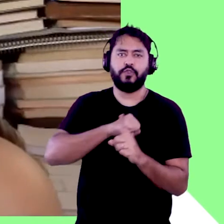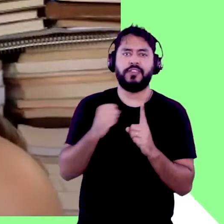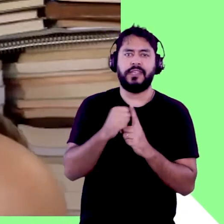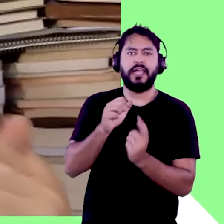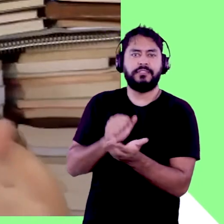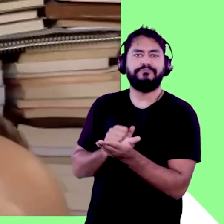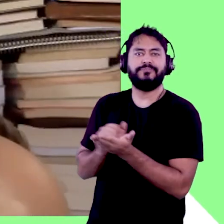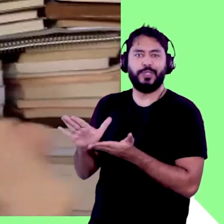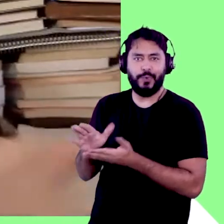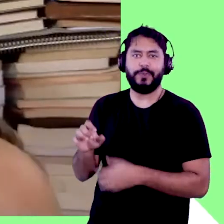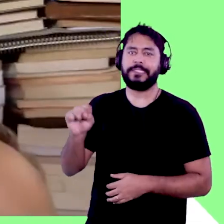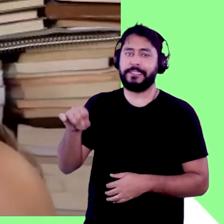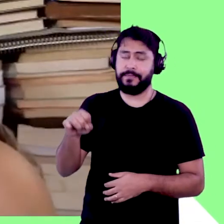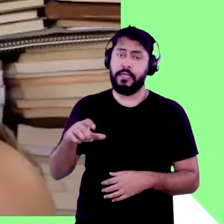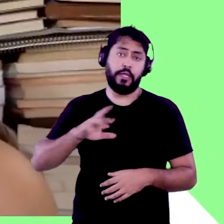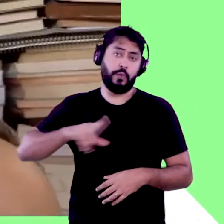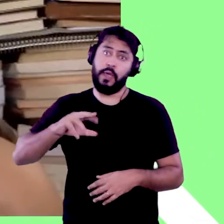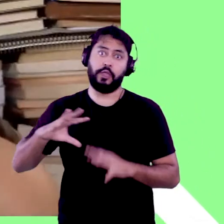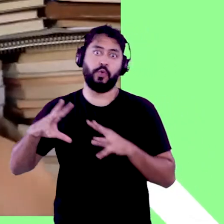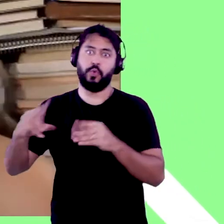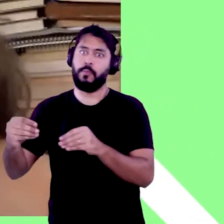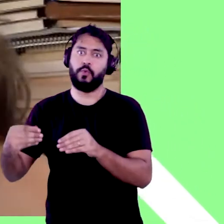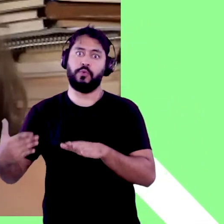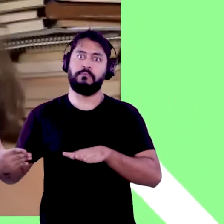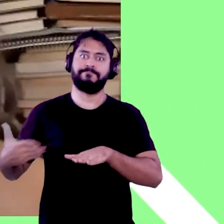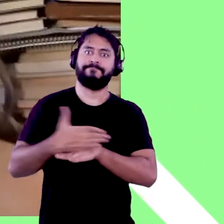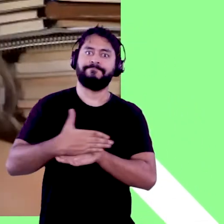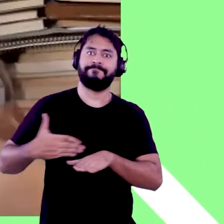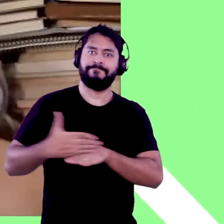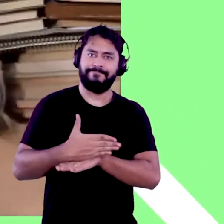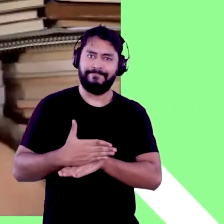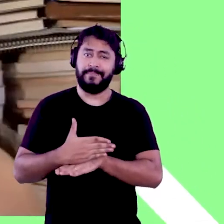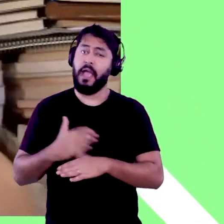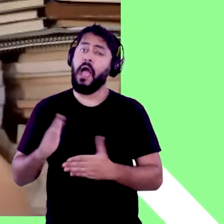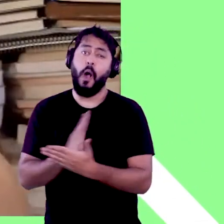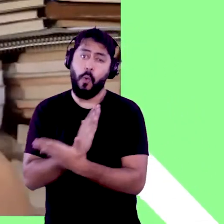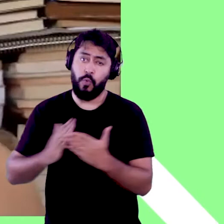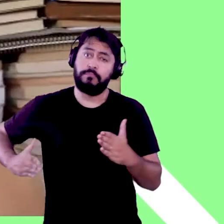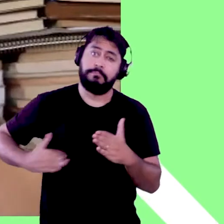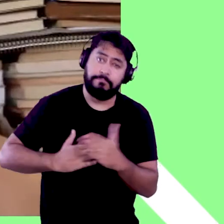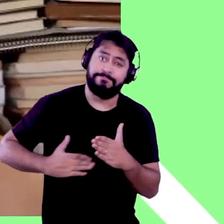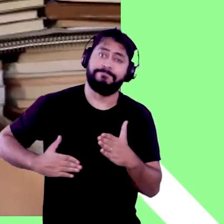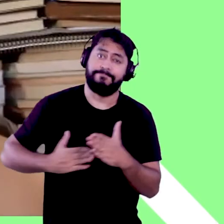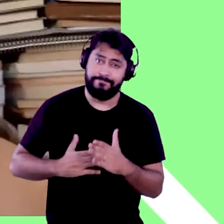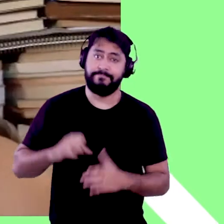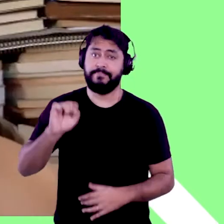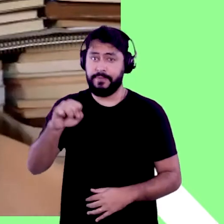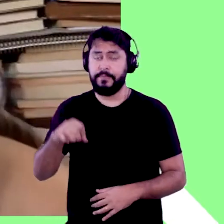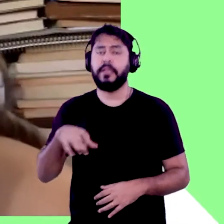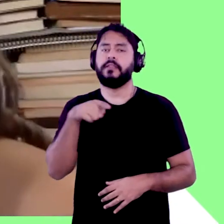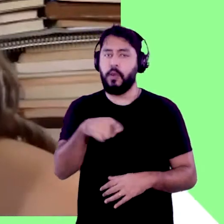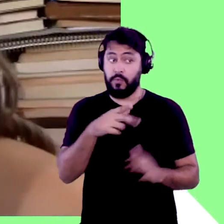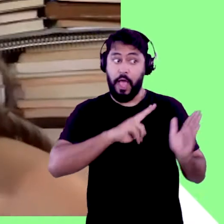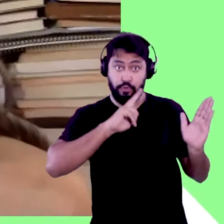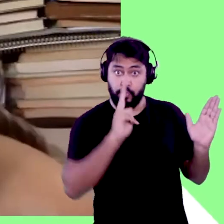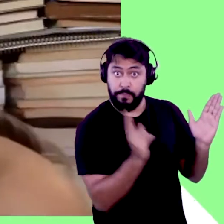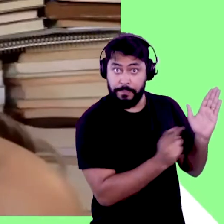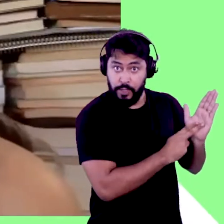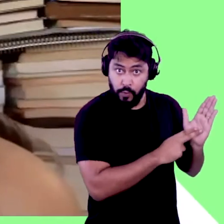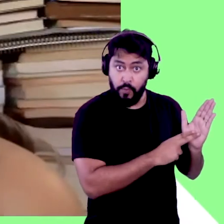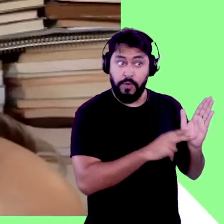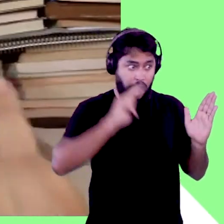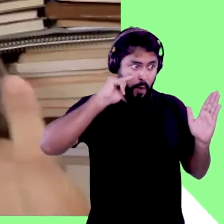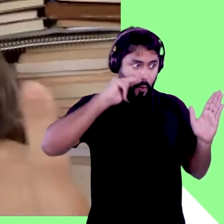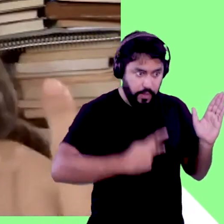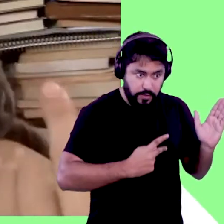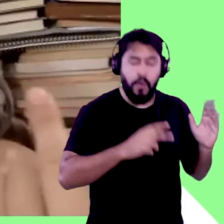acessos sociais. E aí, o segundo passo, depois desse reconhecimento, é a gente solucionar esse problema,